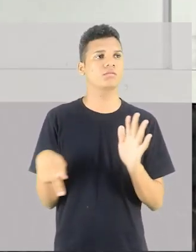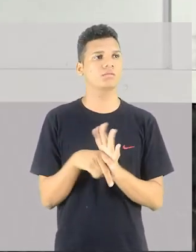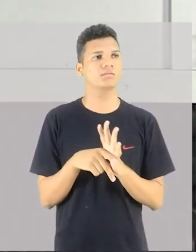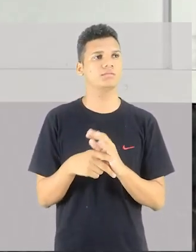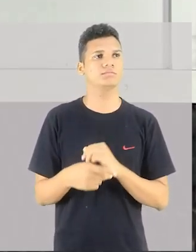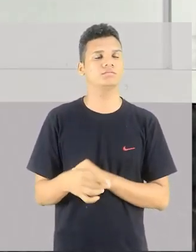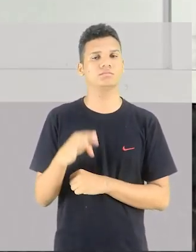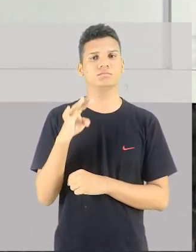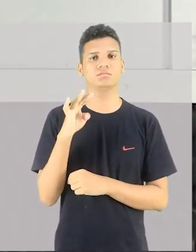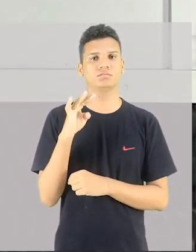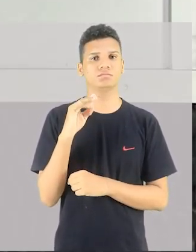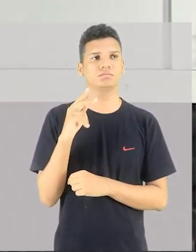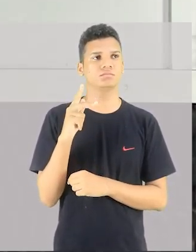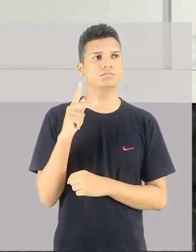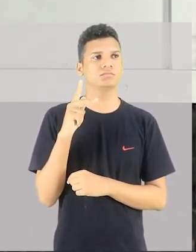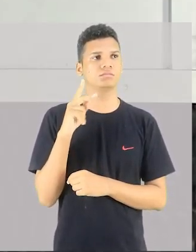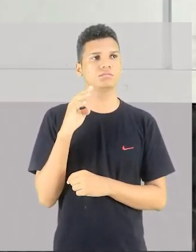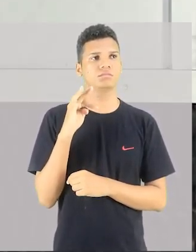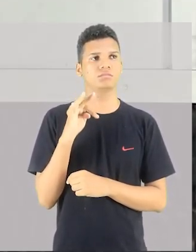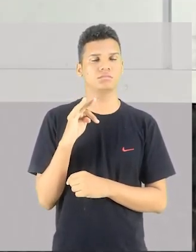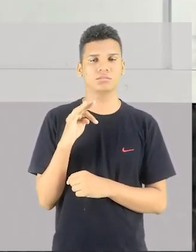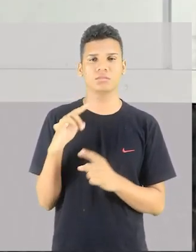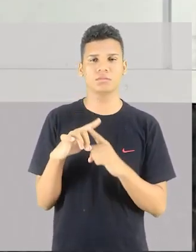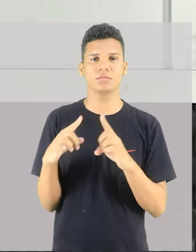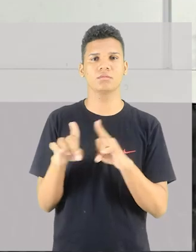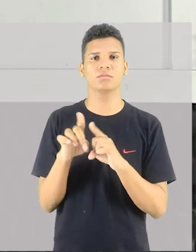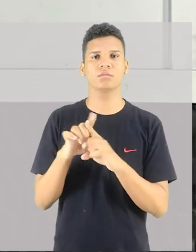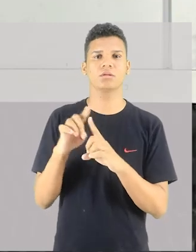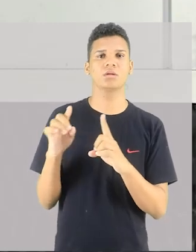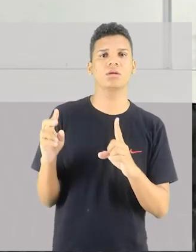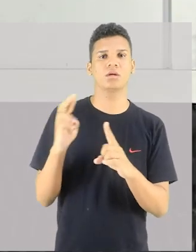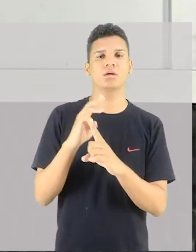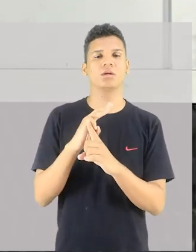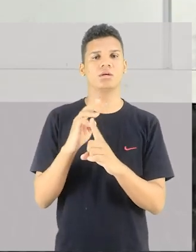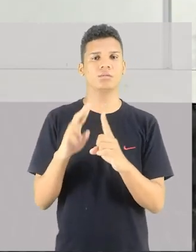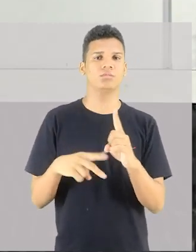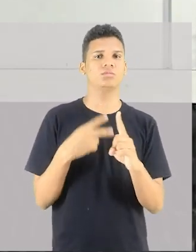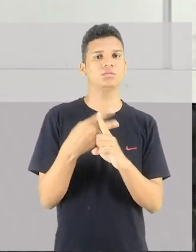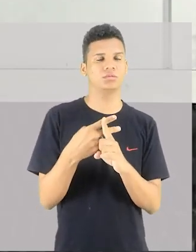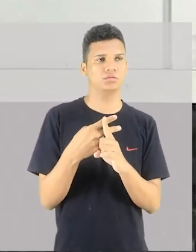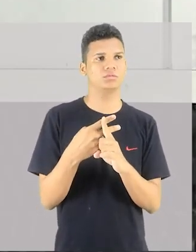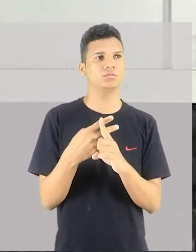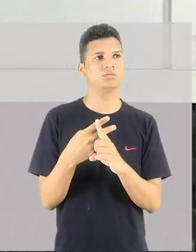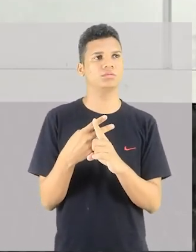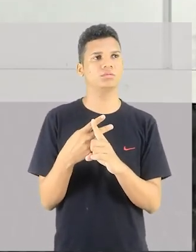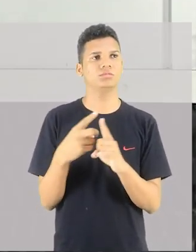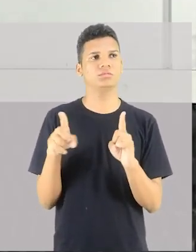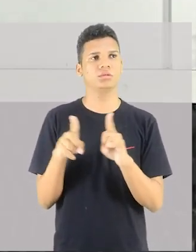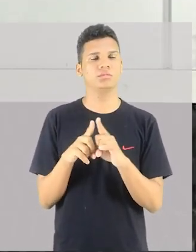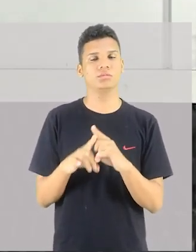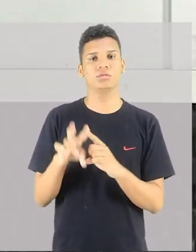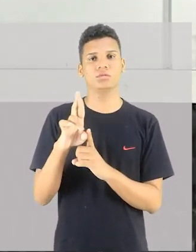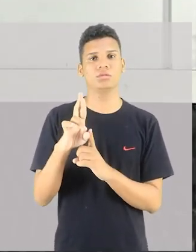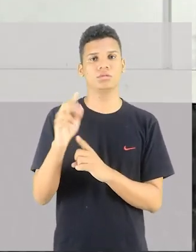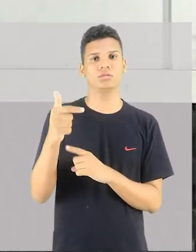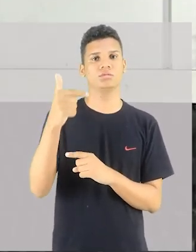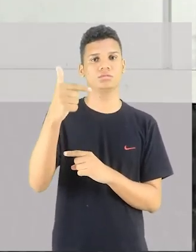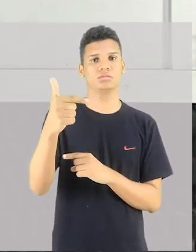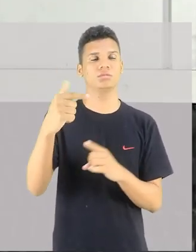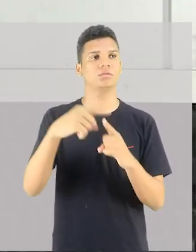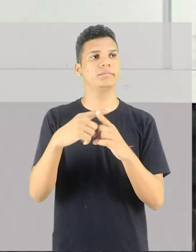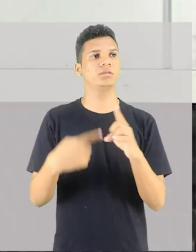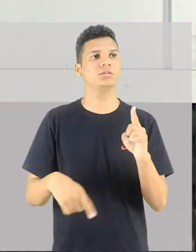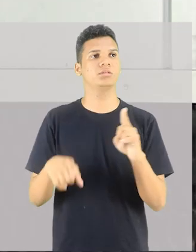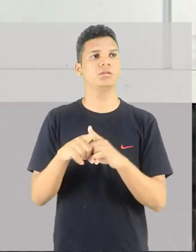pi multiplicado pelo o r maioro quadrado menos o